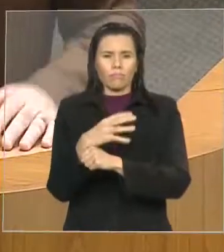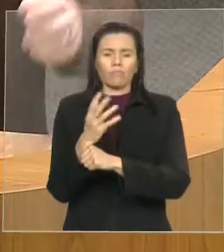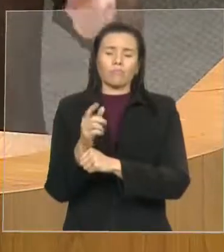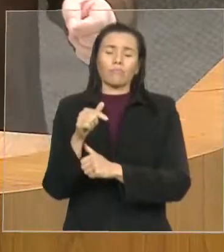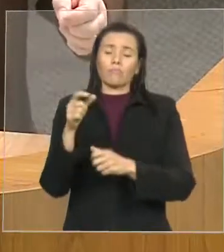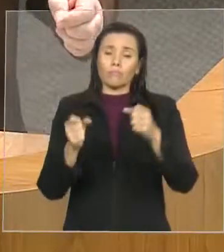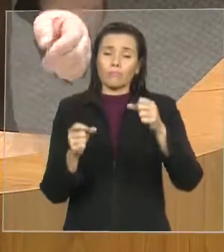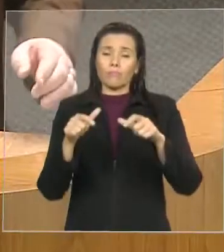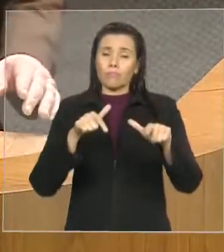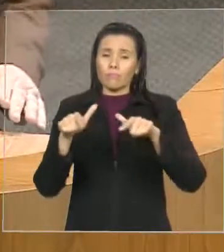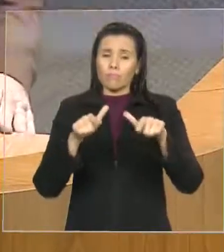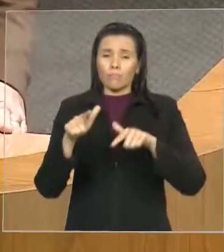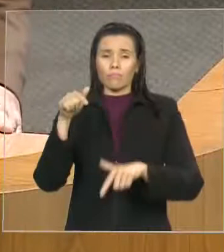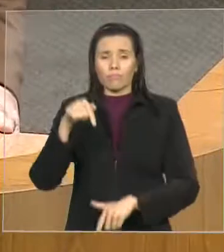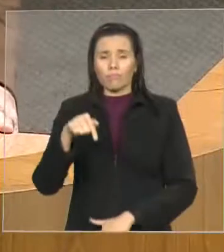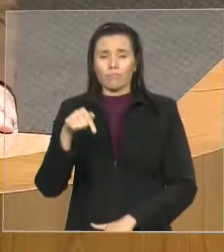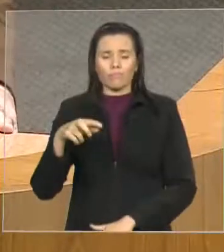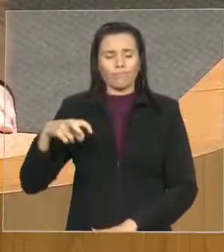E agora,